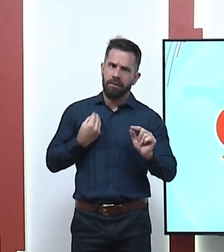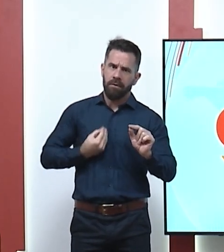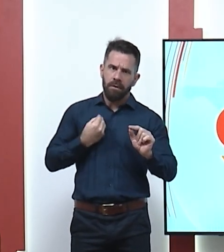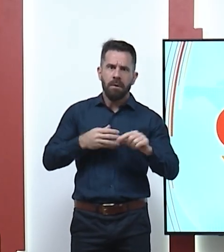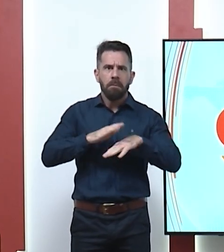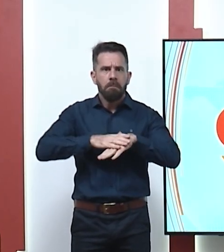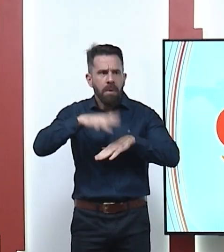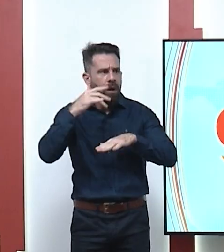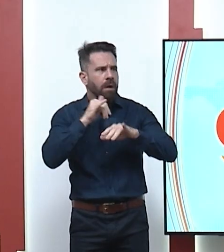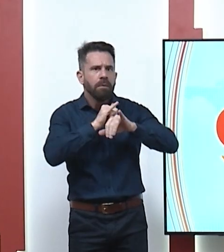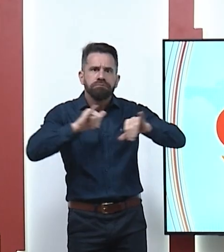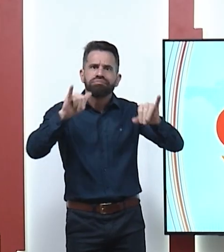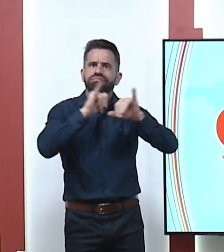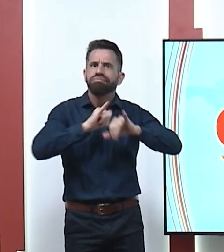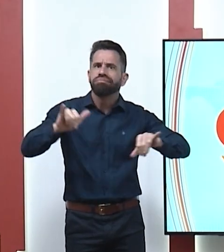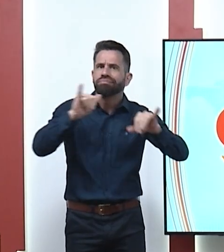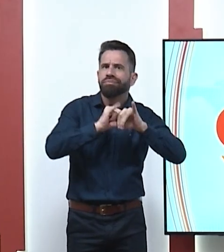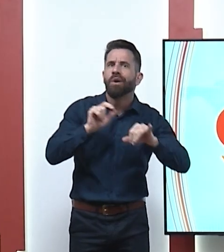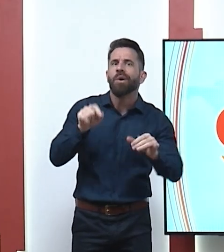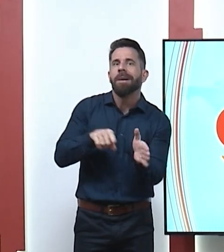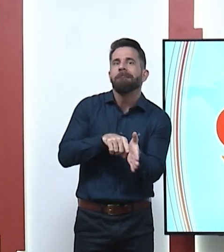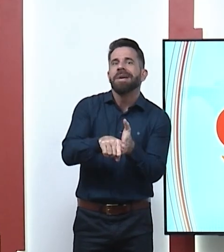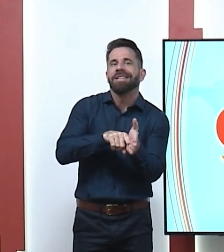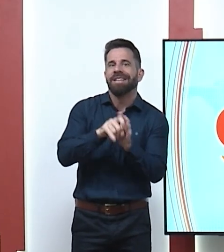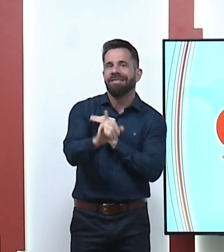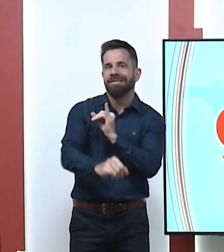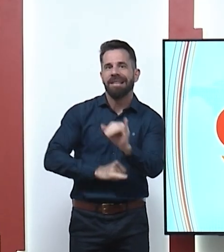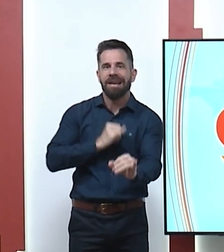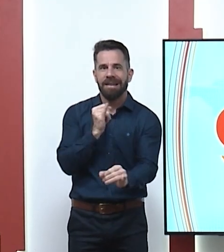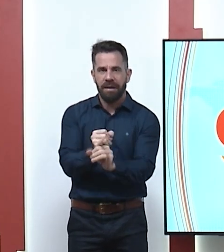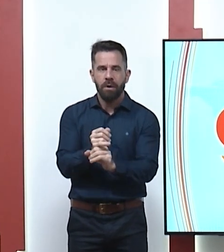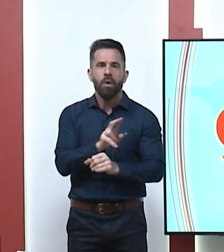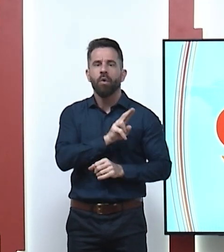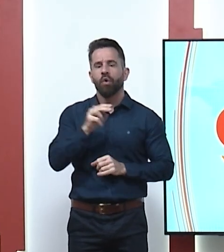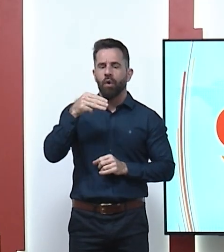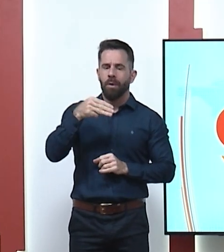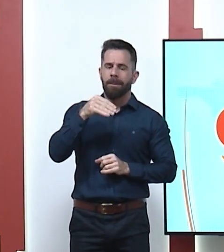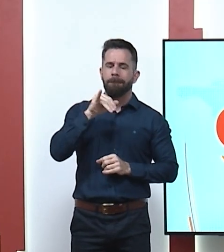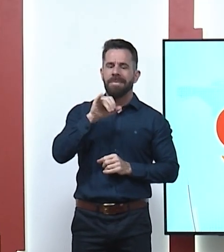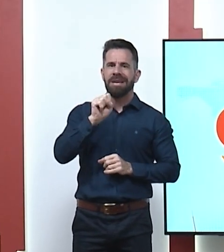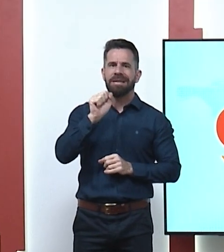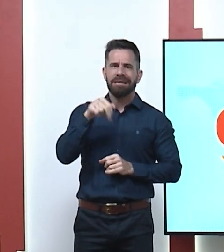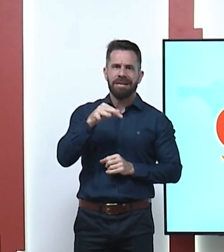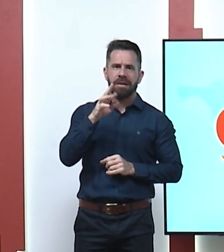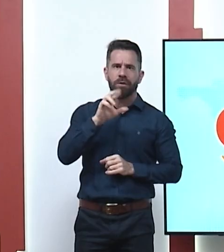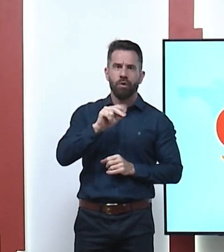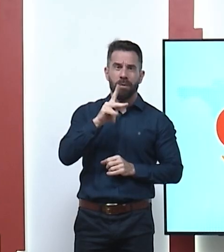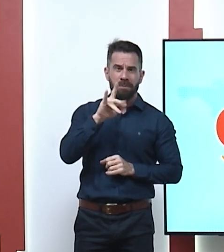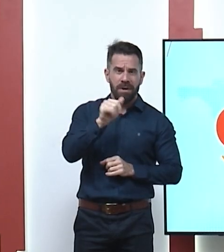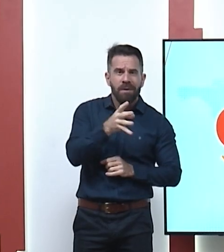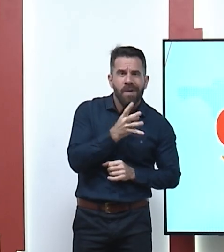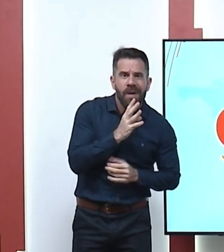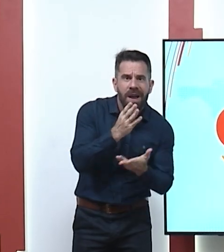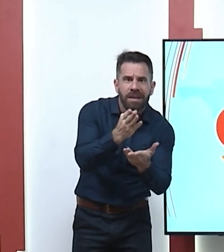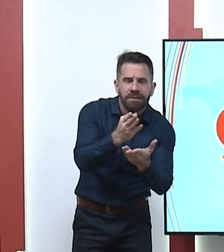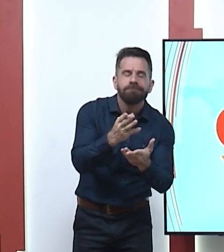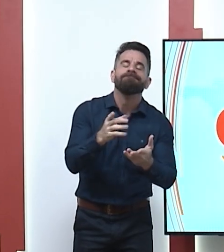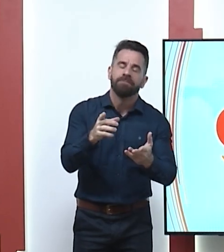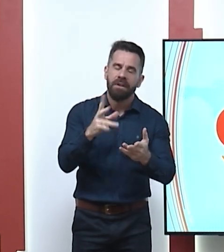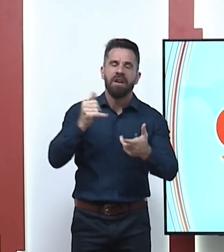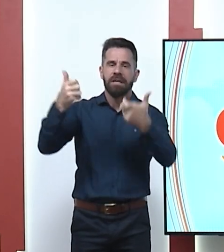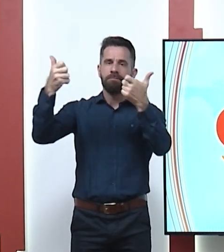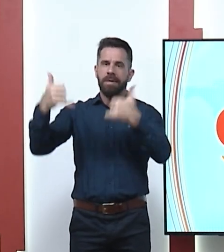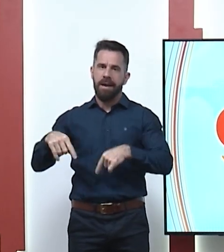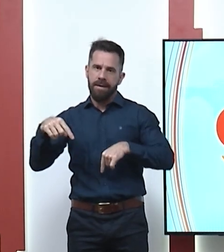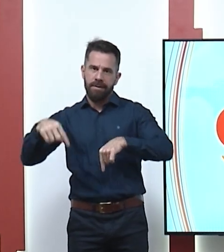sido mais pesquisados na internet nos últimos dias, misantropia. Você sabe o que é isso? Também temos